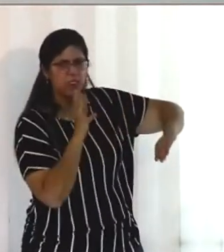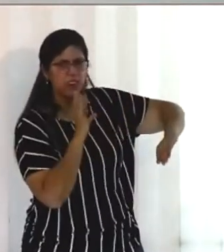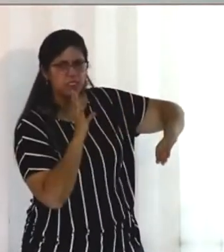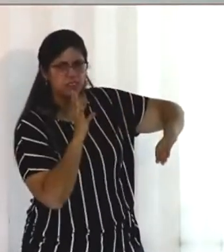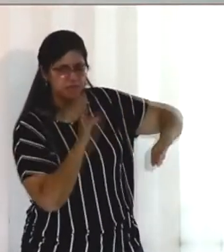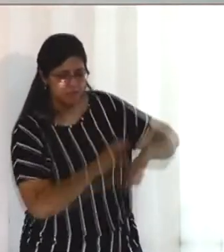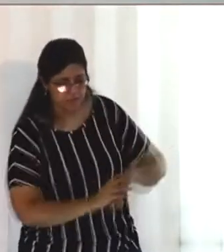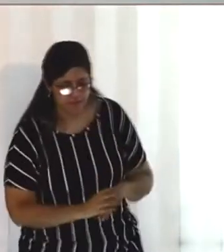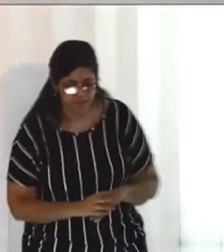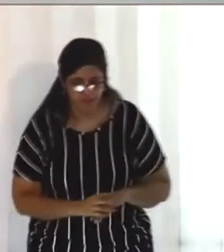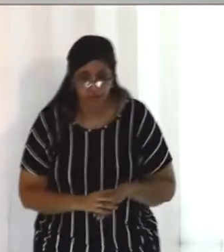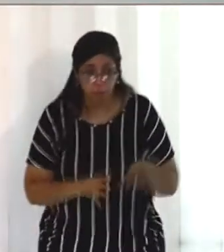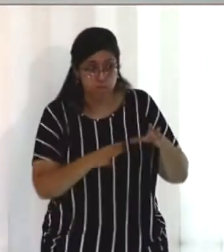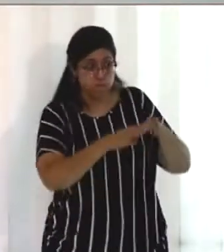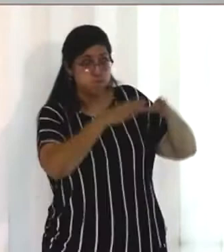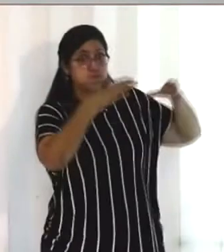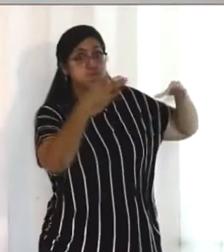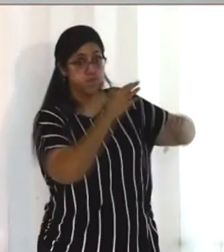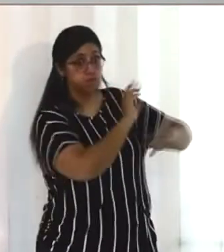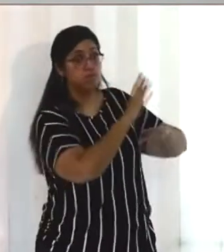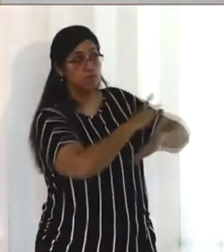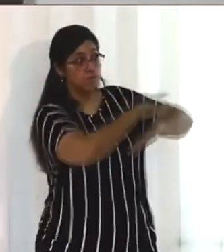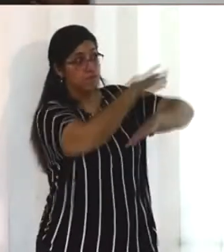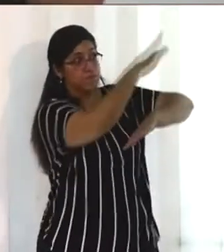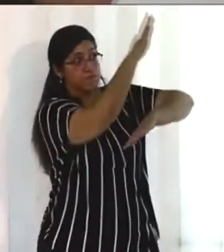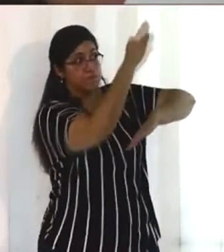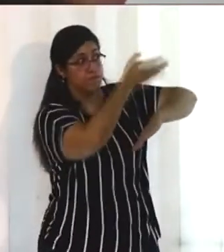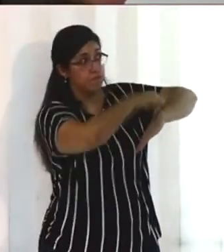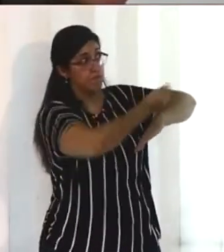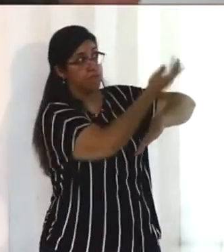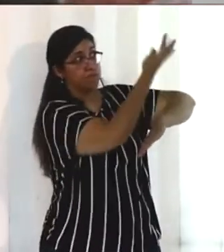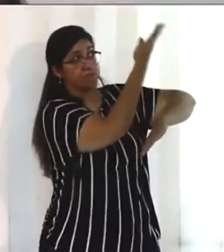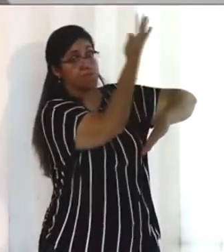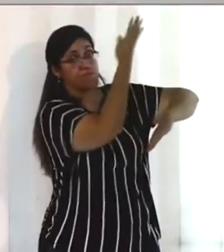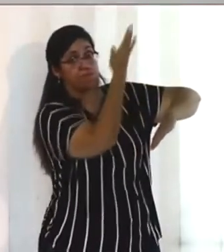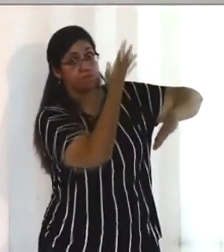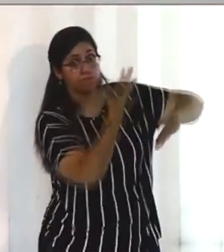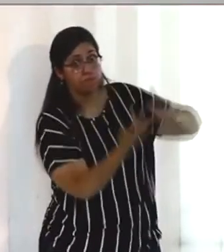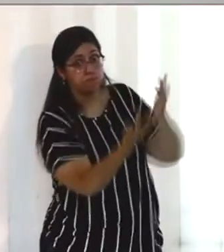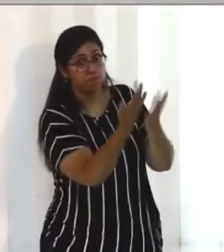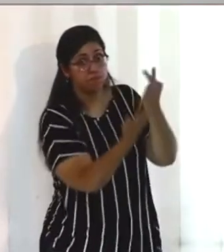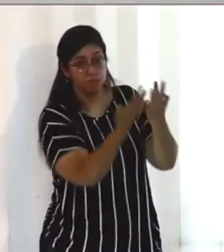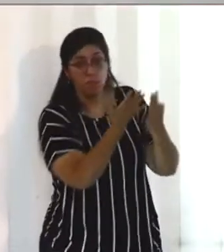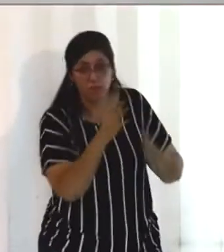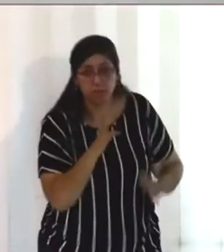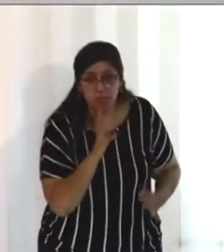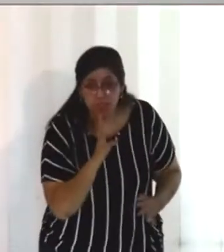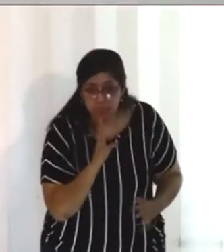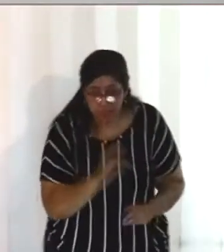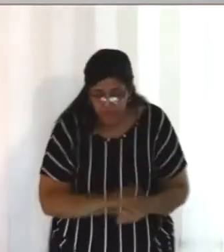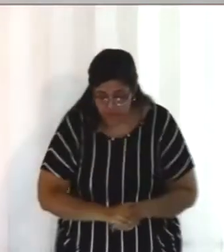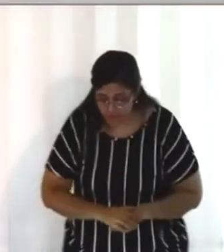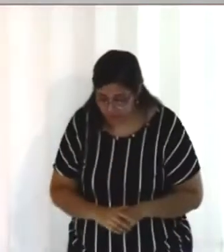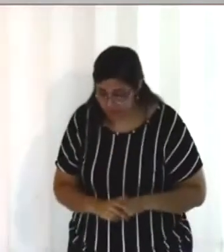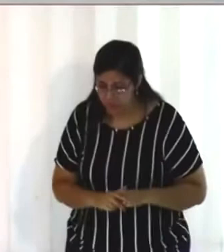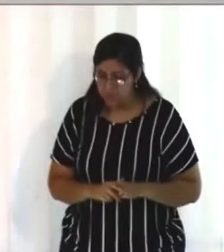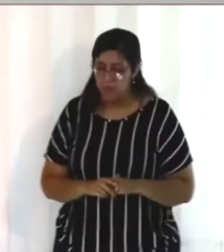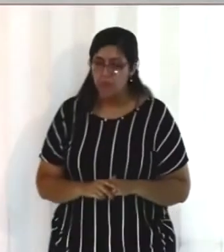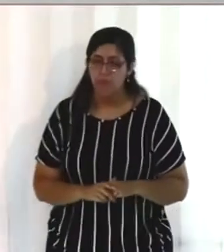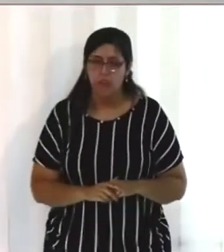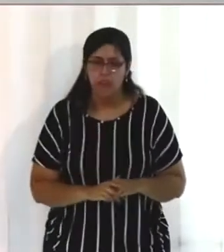grande vulcão, ele está ali há milhares de anos, desde a criação da Terra, o Vesúvio está